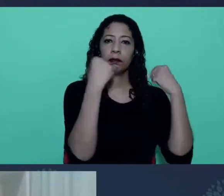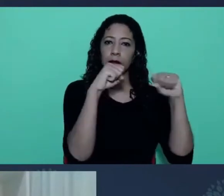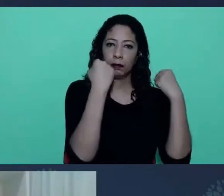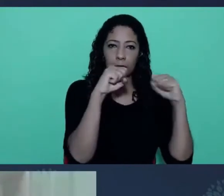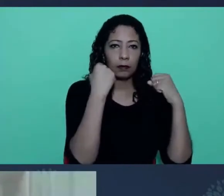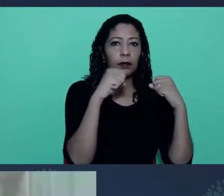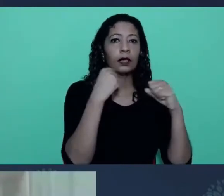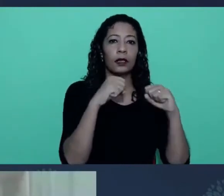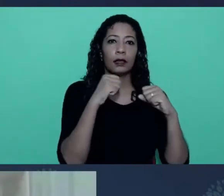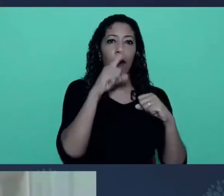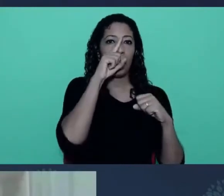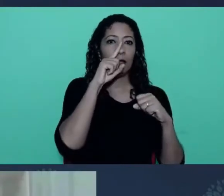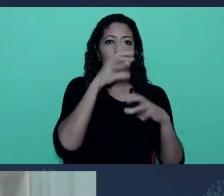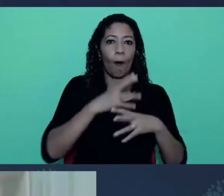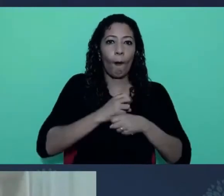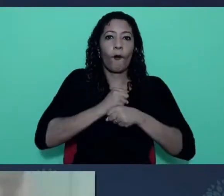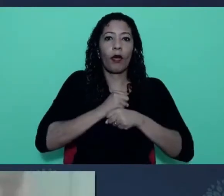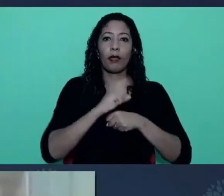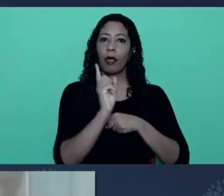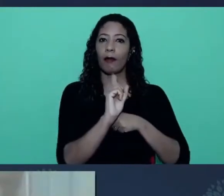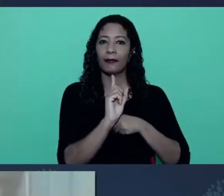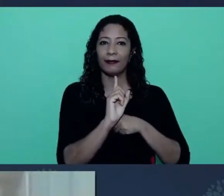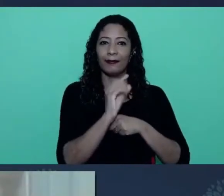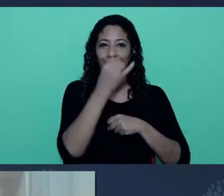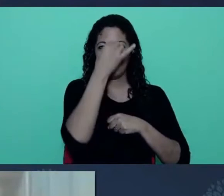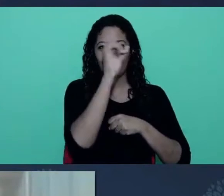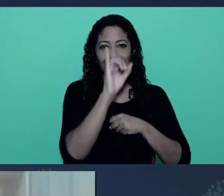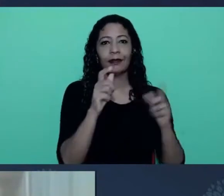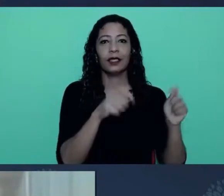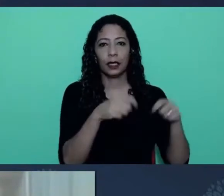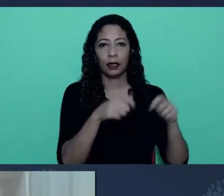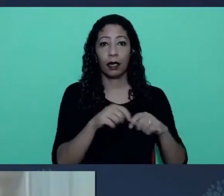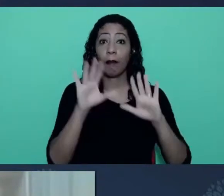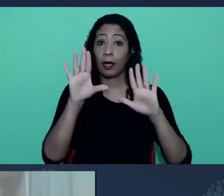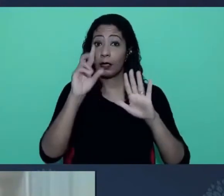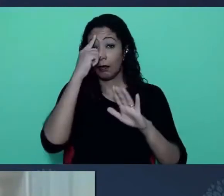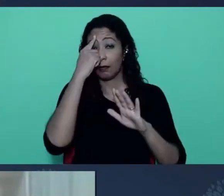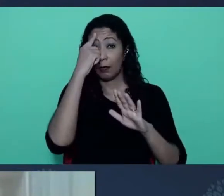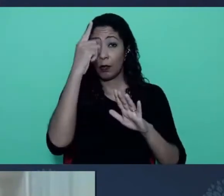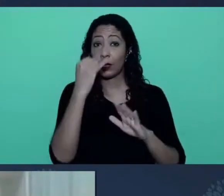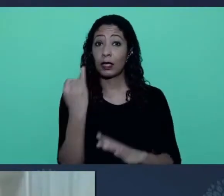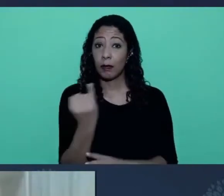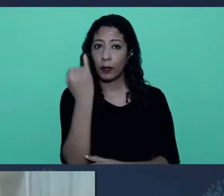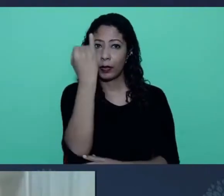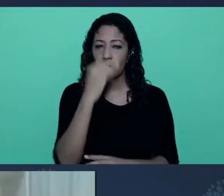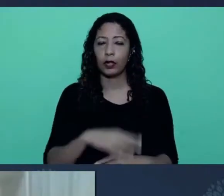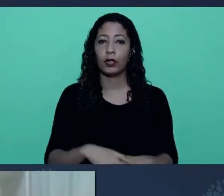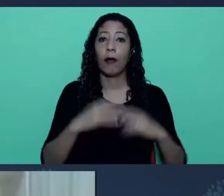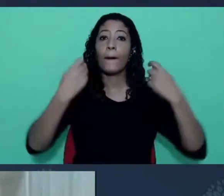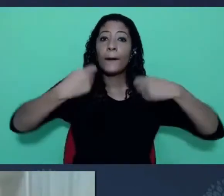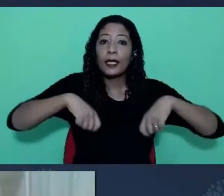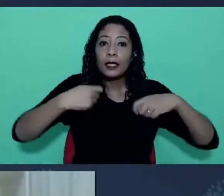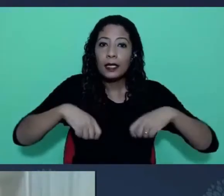sem ter risco de broncoespasmo. Mas um quesito é extremamente importante, a gente fazer adequadamente